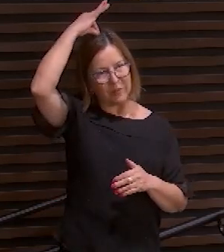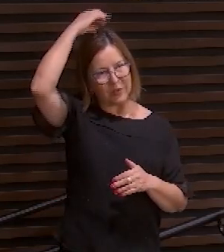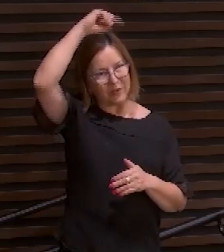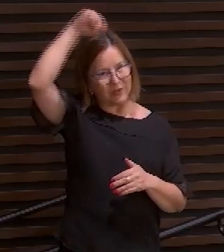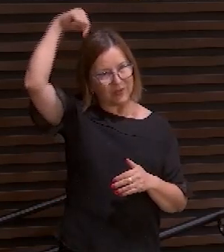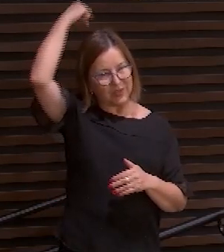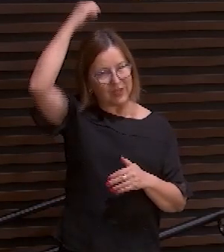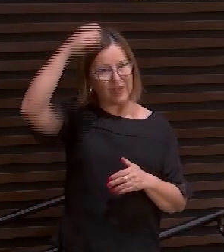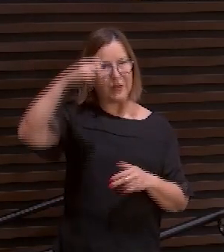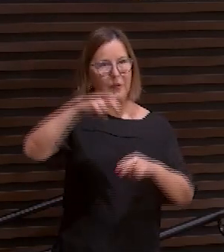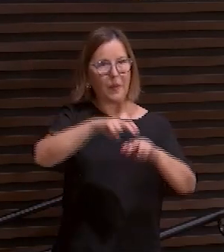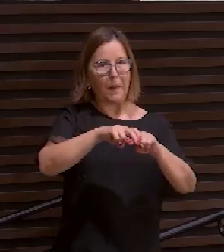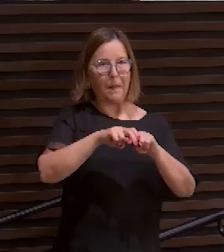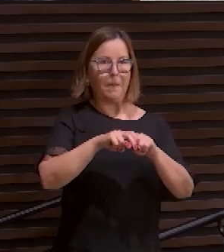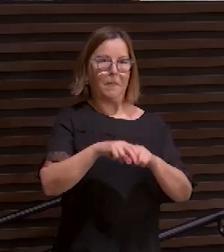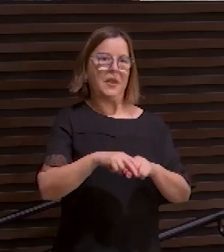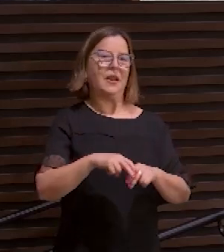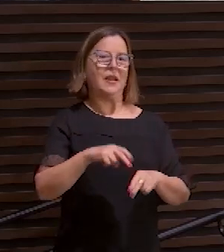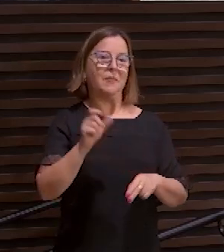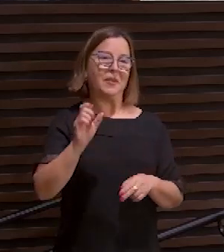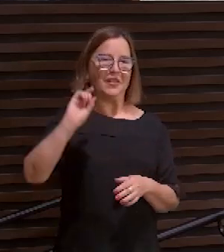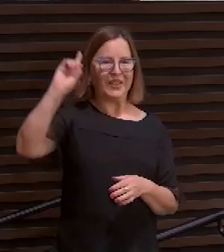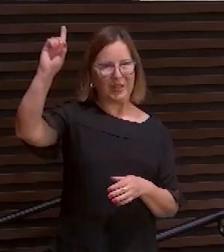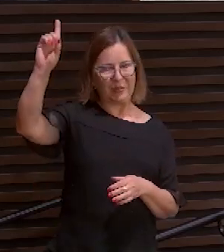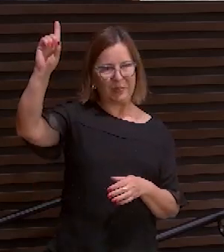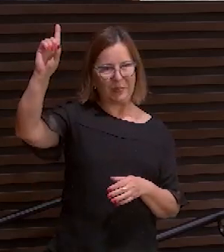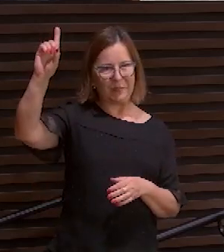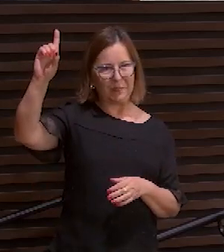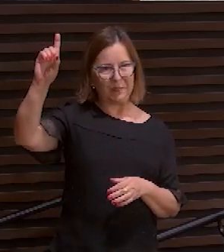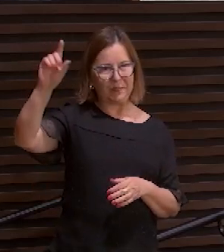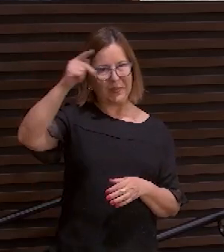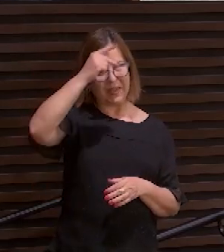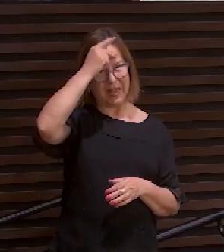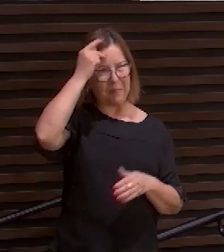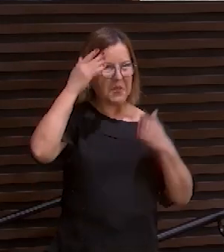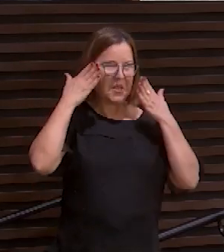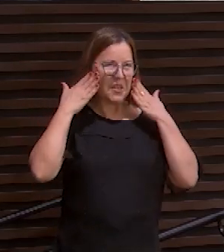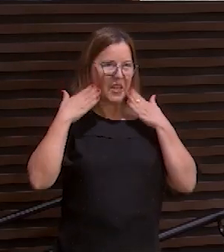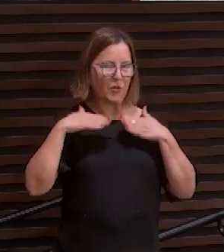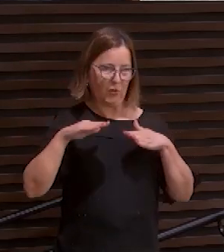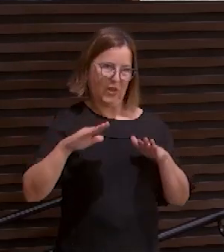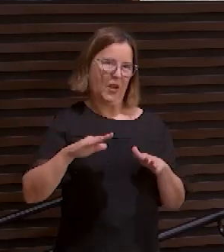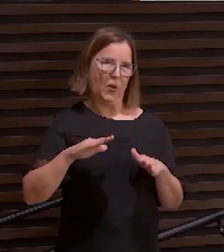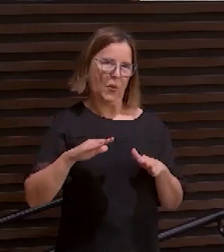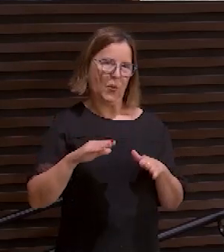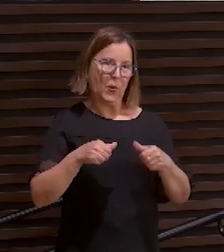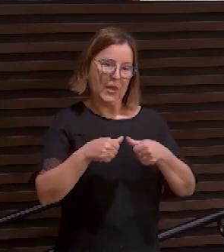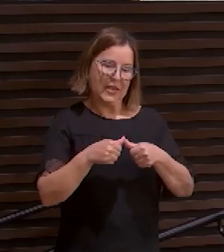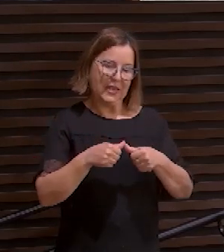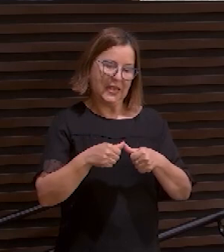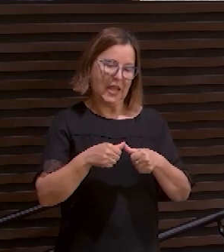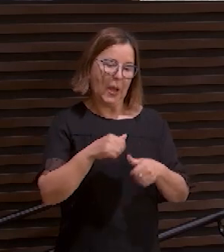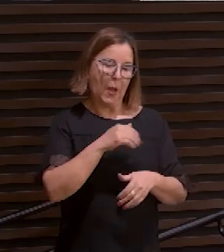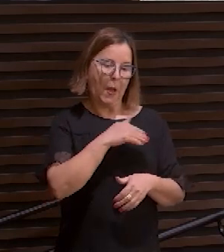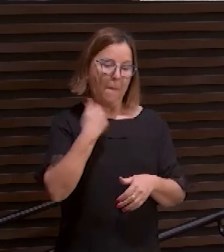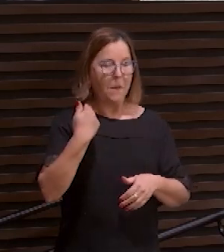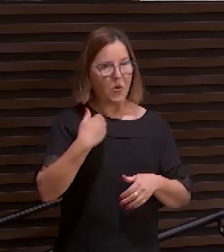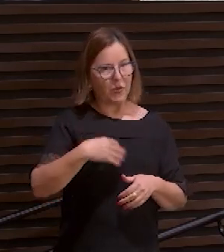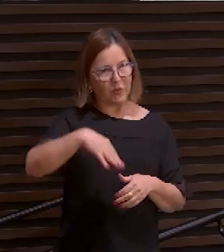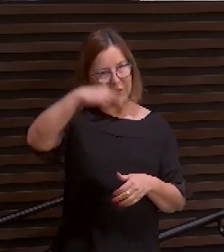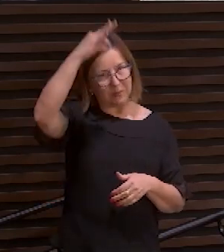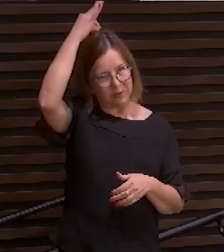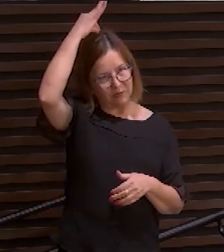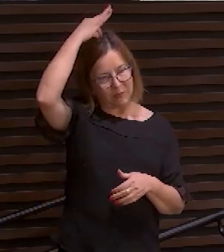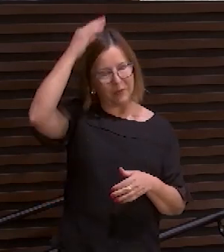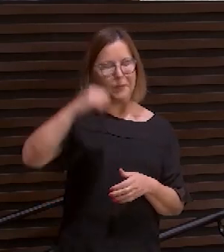Deus. O homem natural morto não possui capacidade de ter fé. Em 1 Coríntios, capítulo